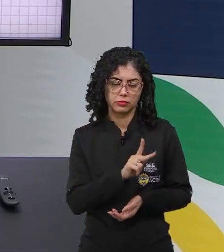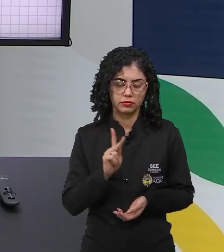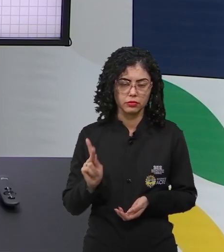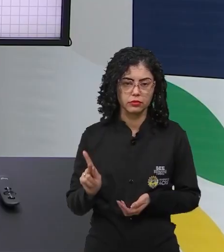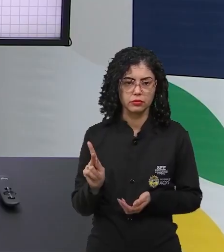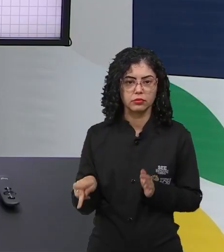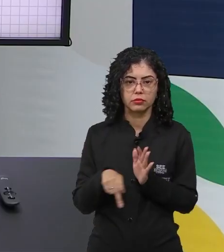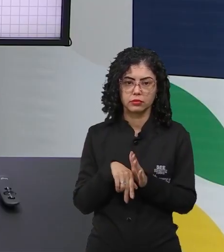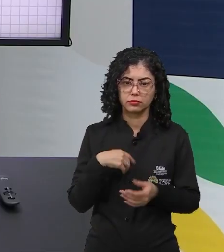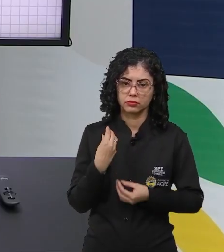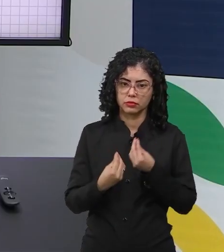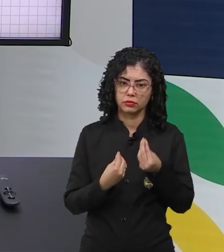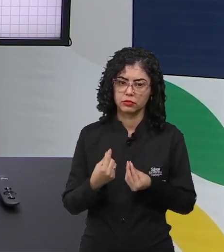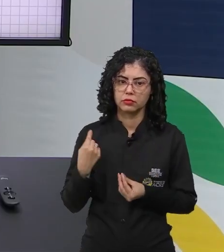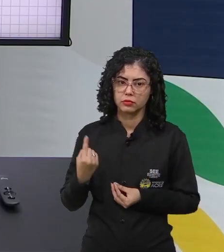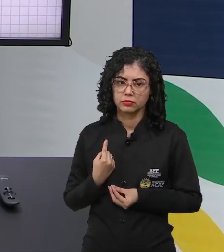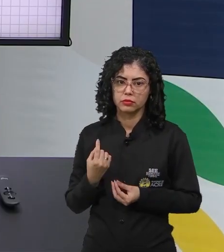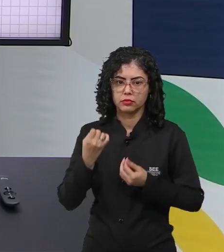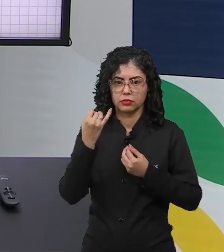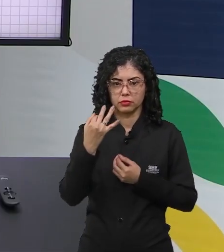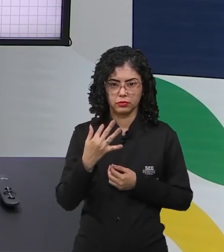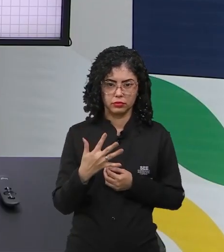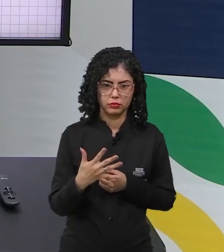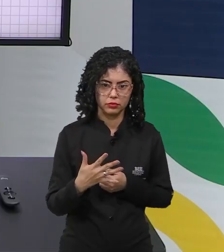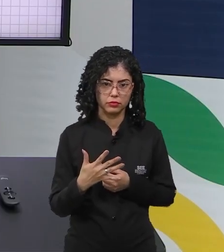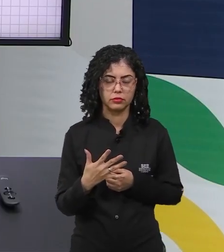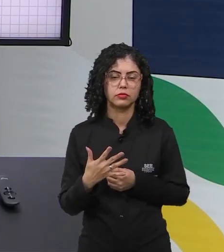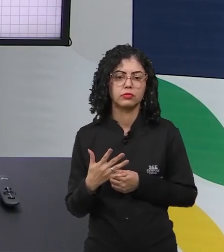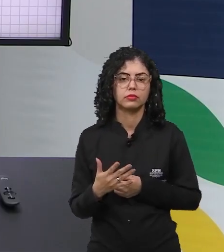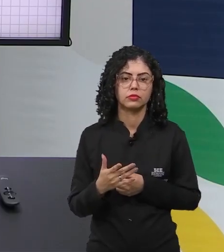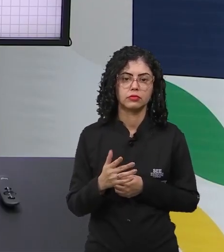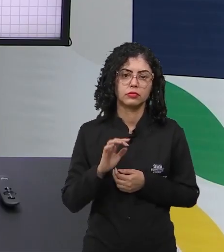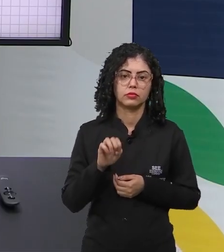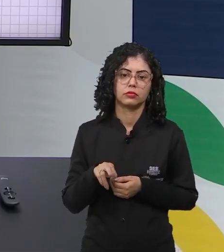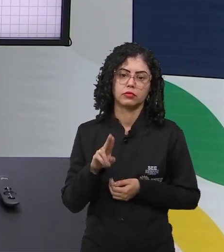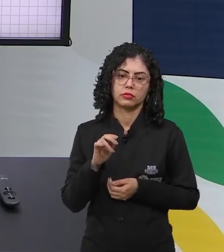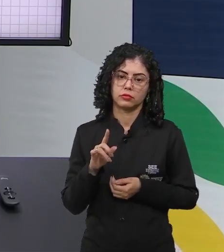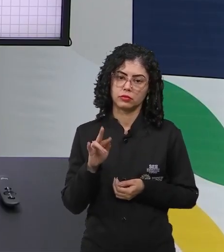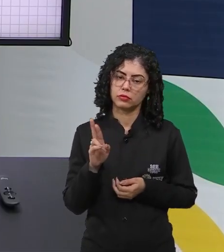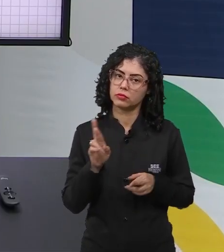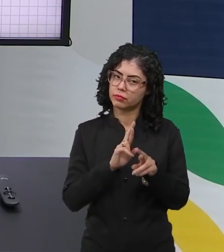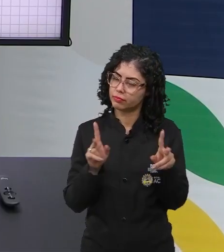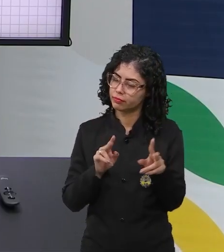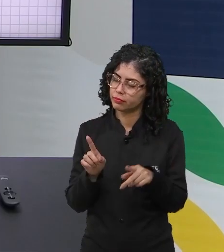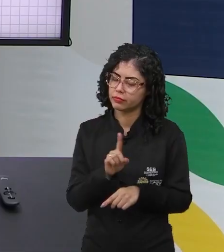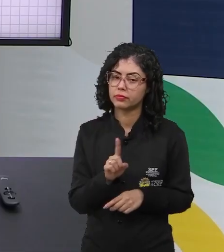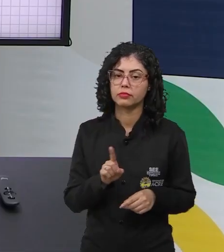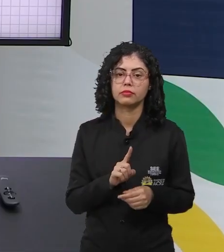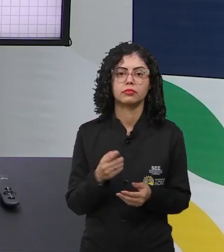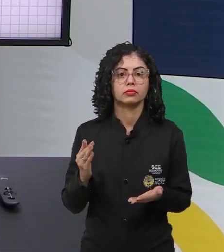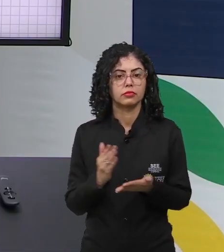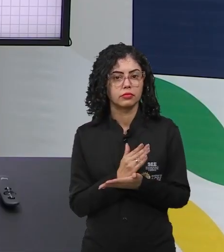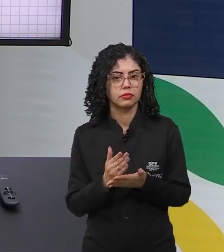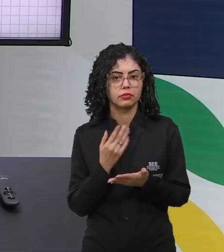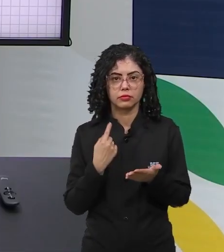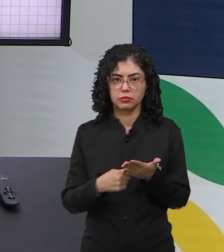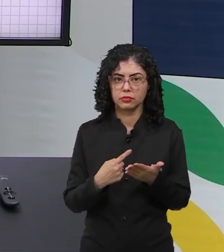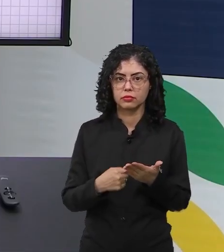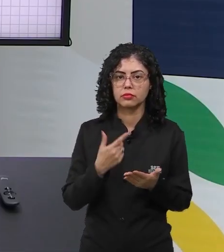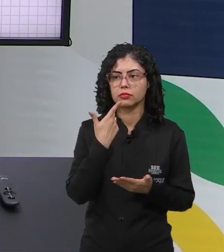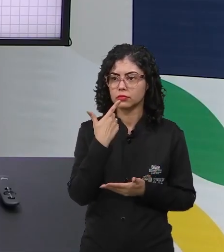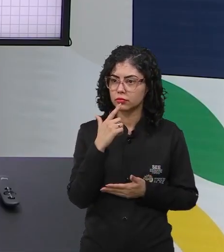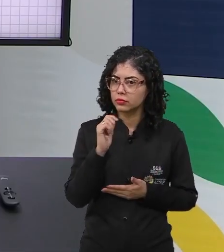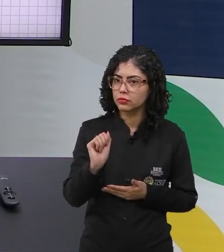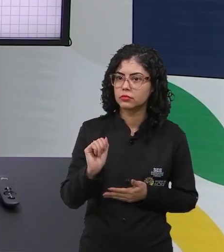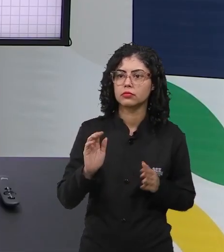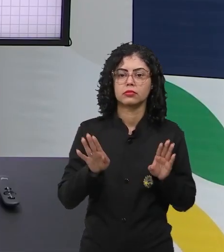a sua forma individual de explicação. O enunciador não é diferente, ele tem algumas marcas linguísticas que